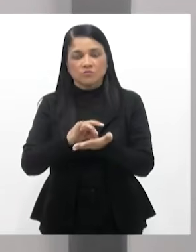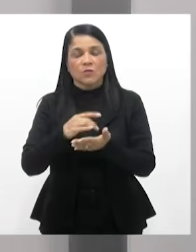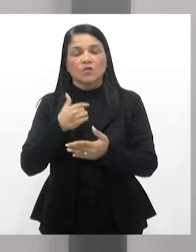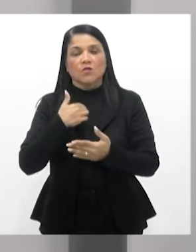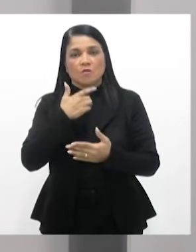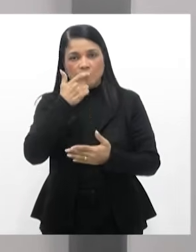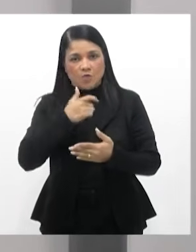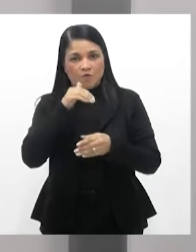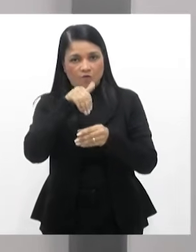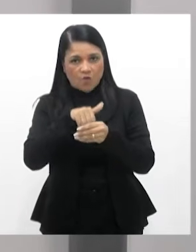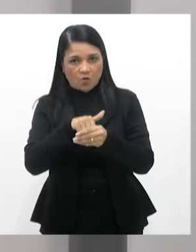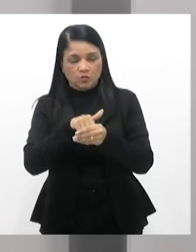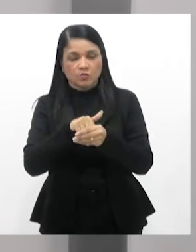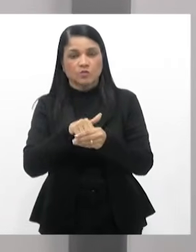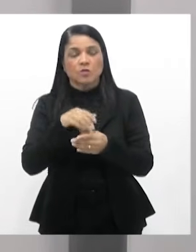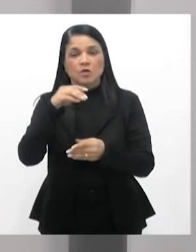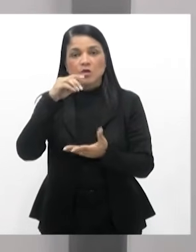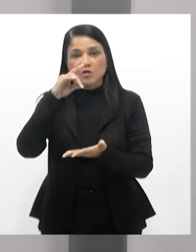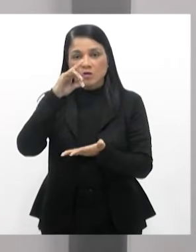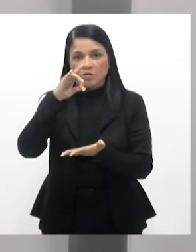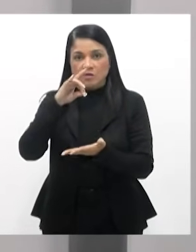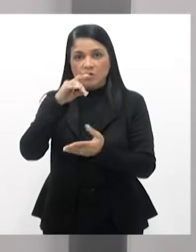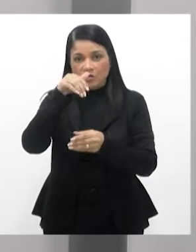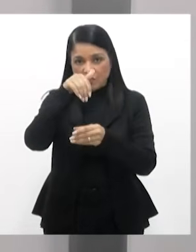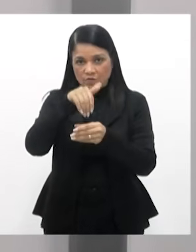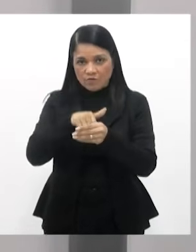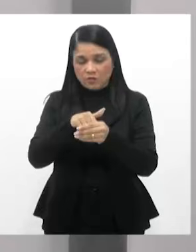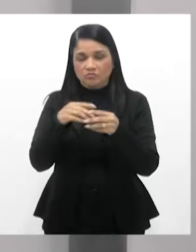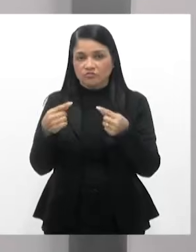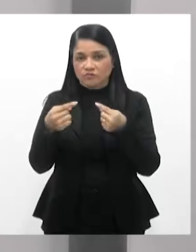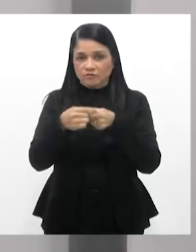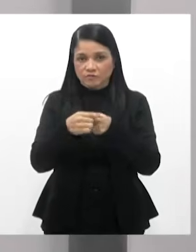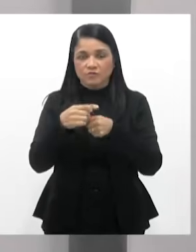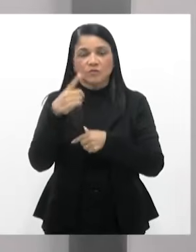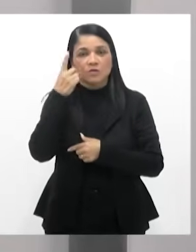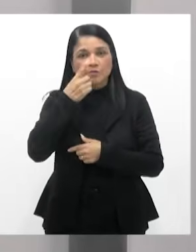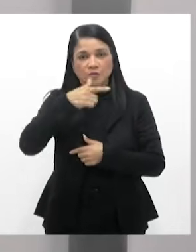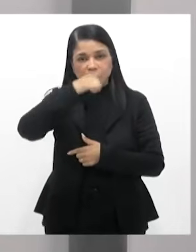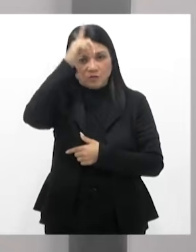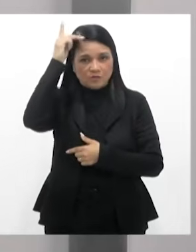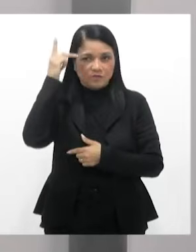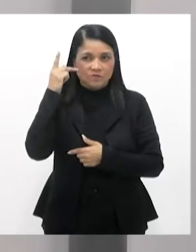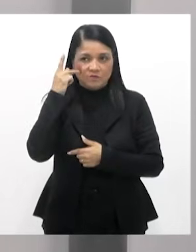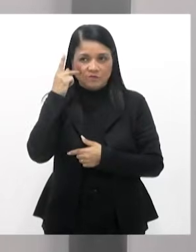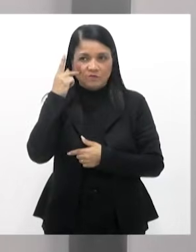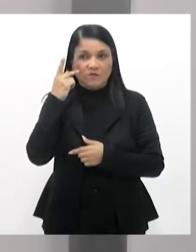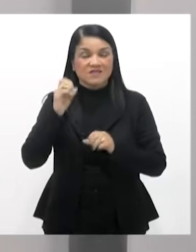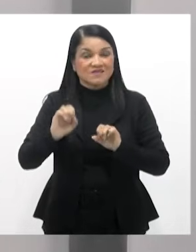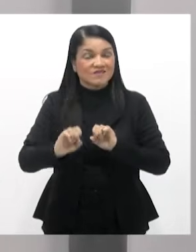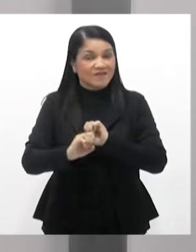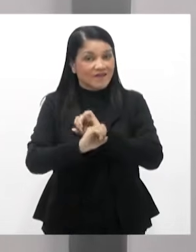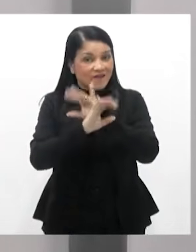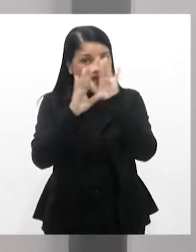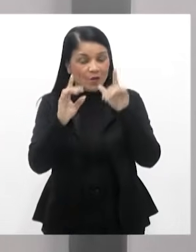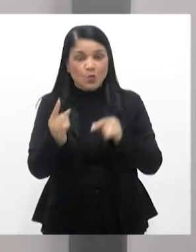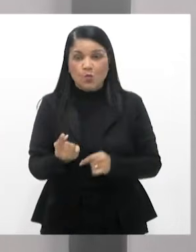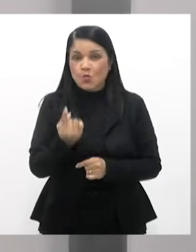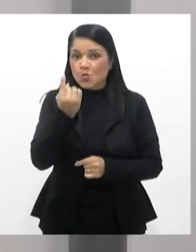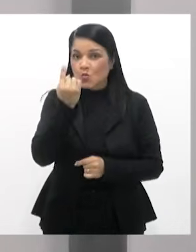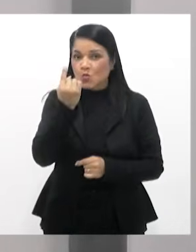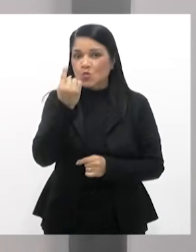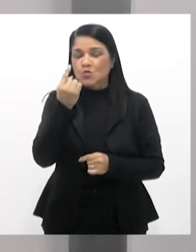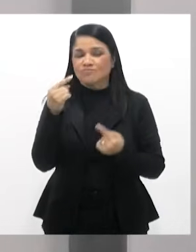original e o voto da divergência de autoria do deputado Luiz Paulo. Aliás, é só uma emenda. Sendo claro para todos aqui que o único ponto